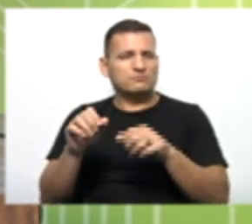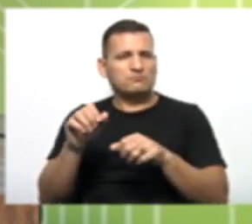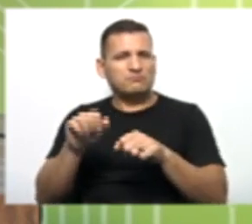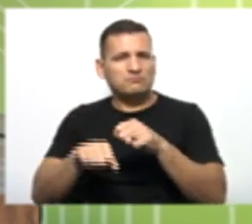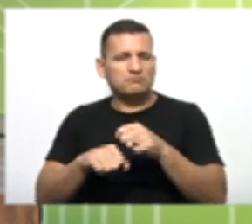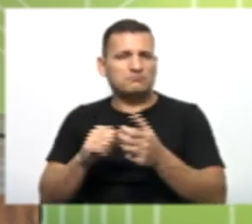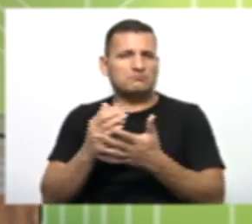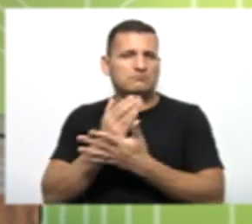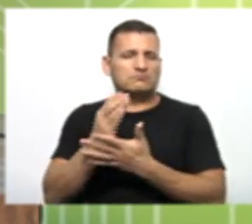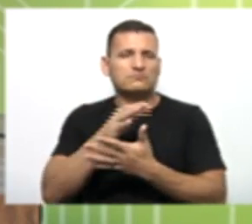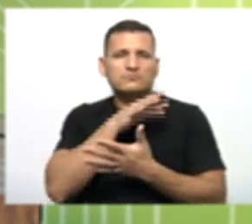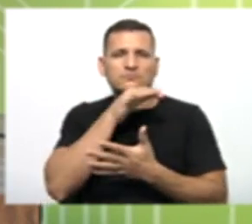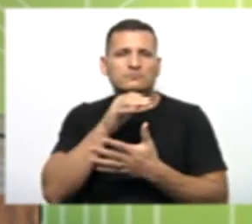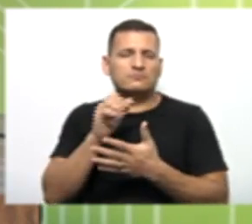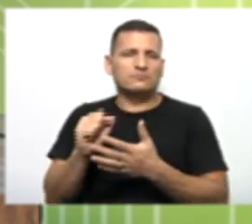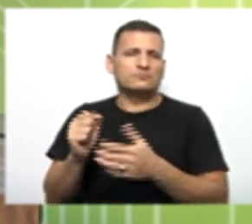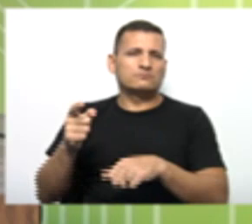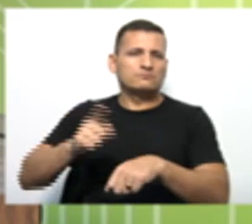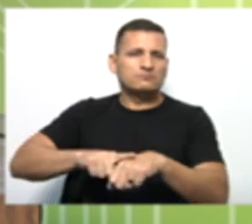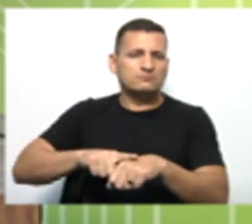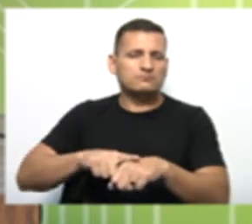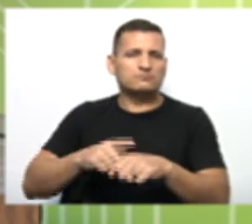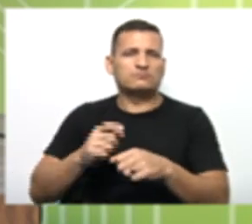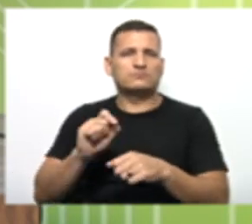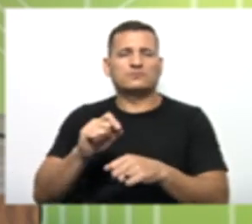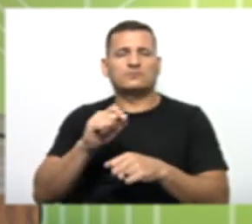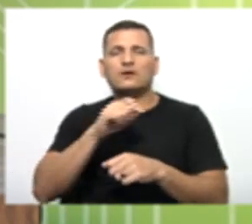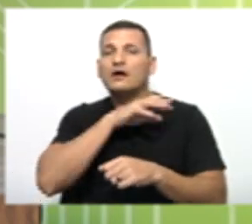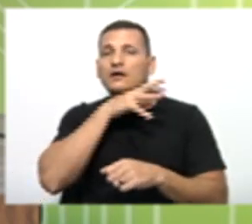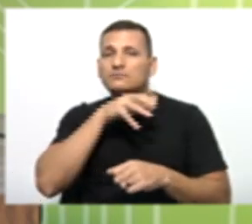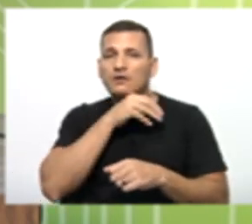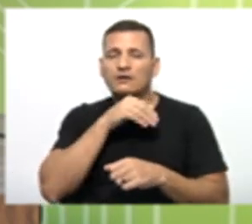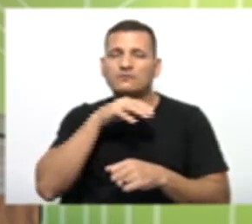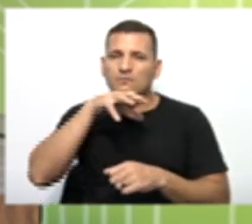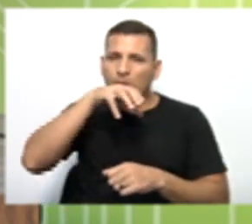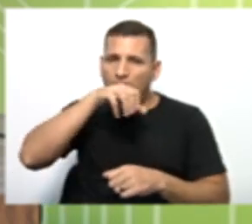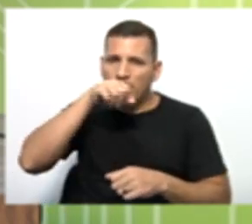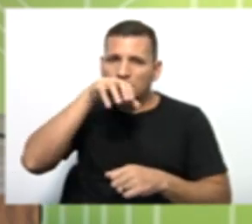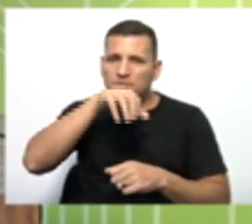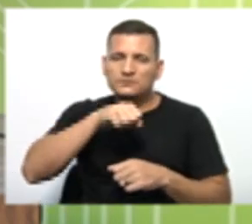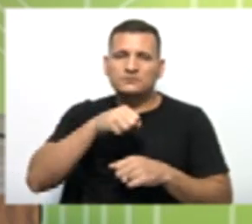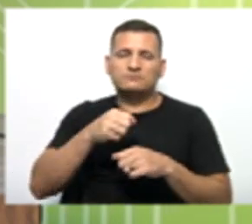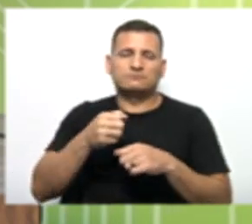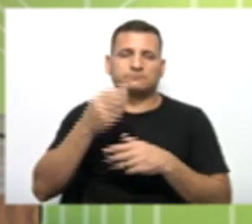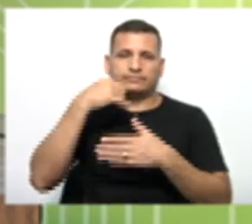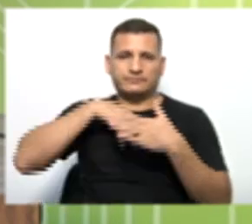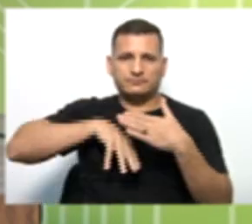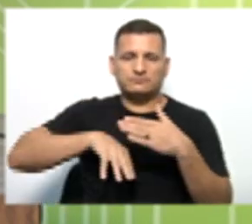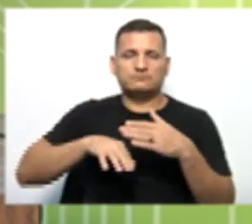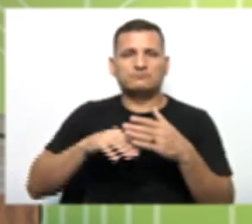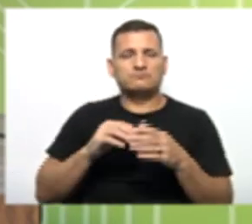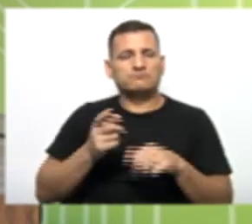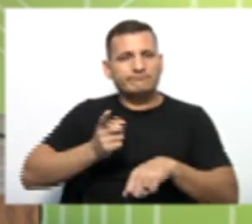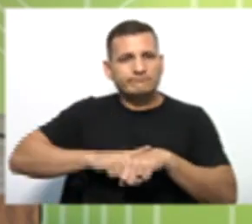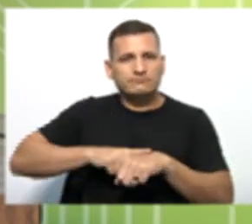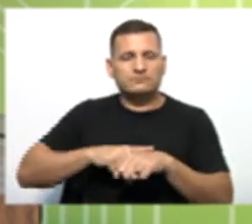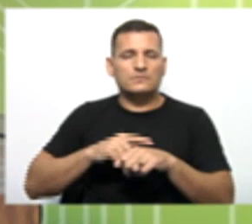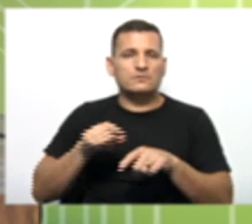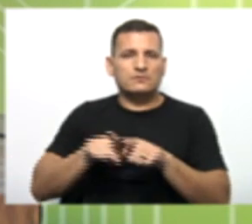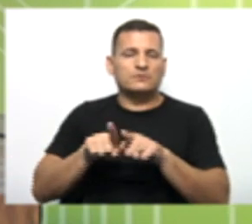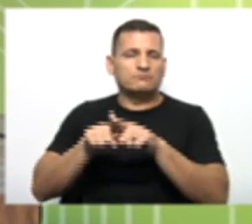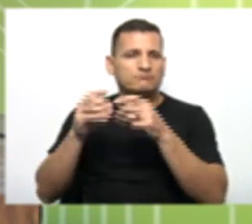contaminar, intoxicar animais. Isso também são impactos ambientais. Quais são as